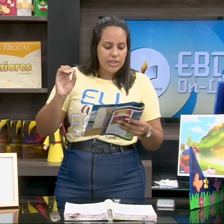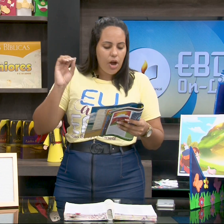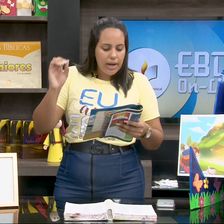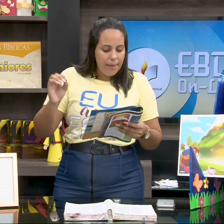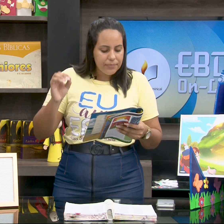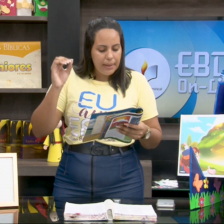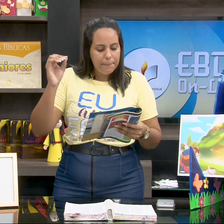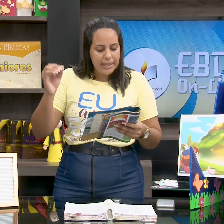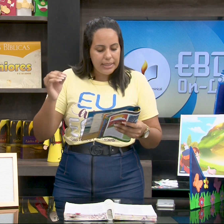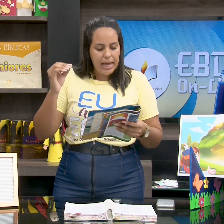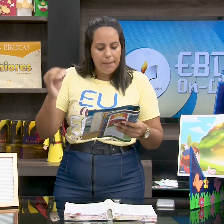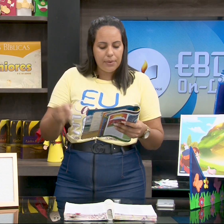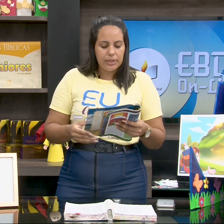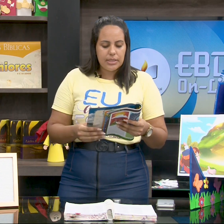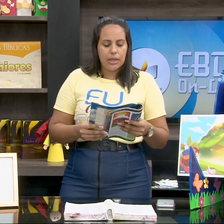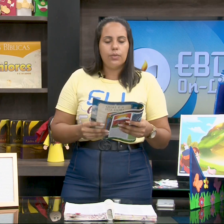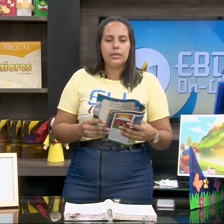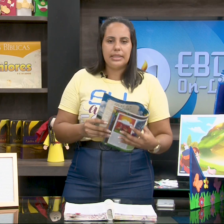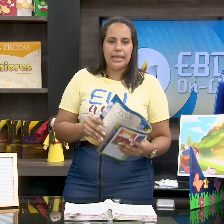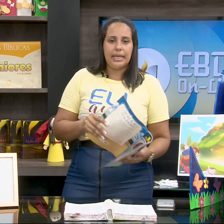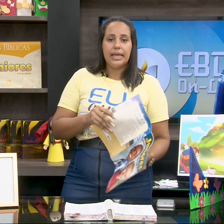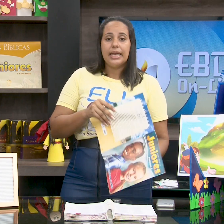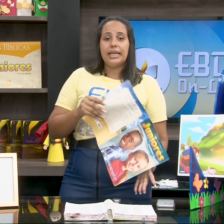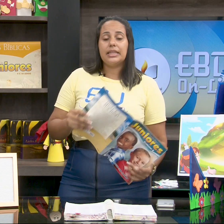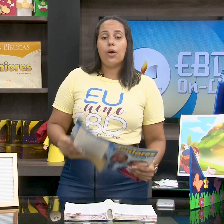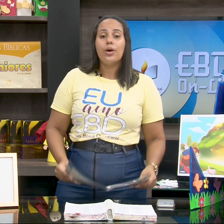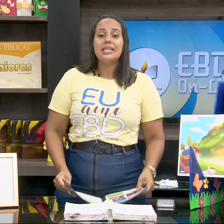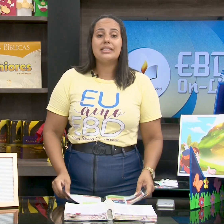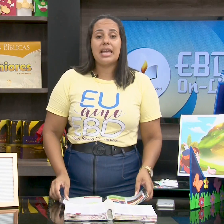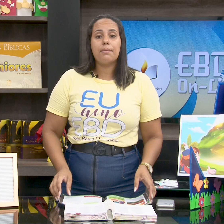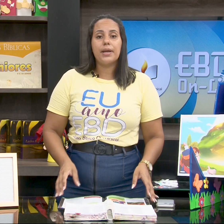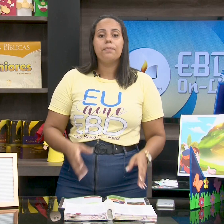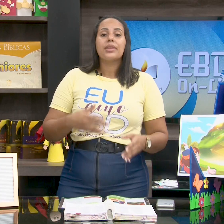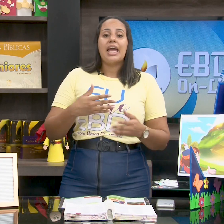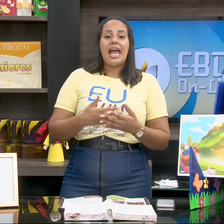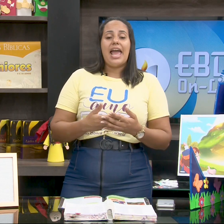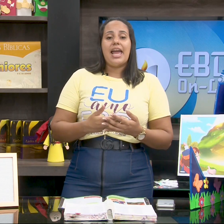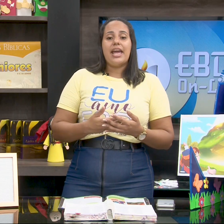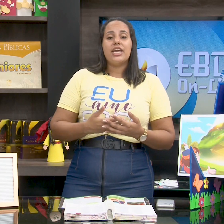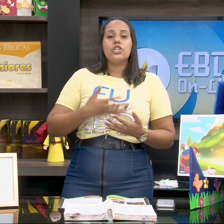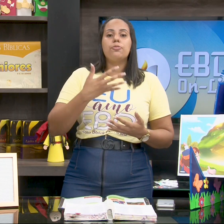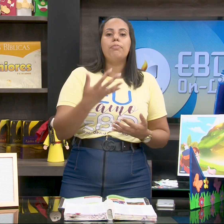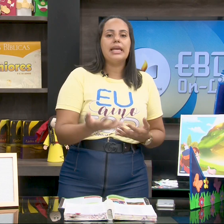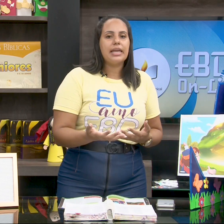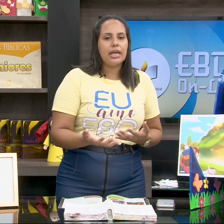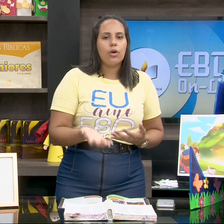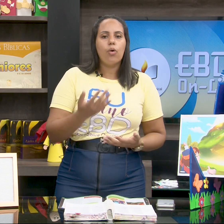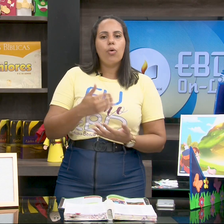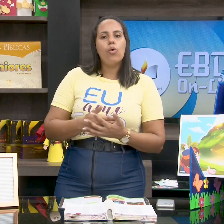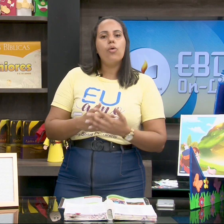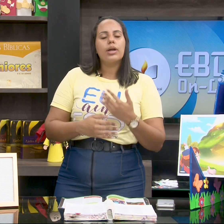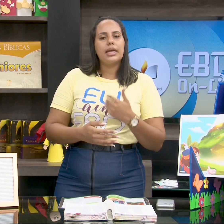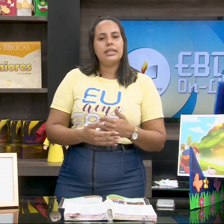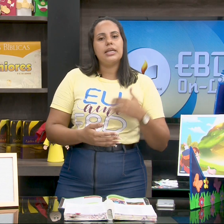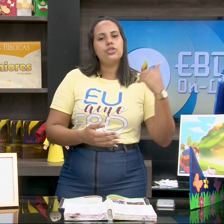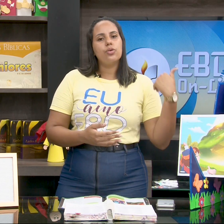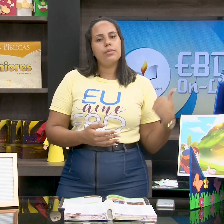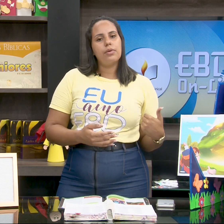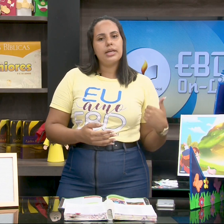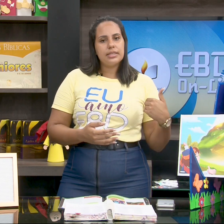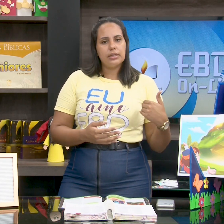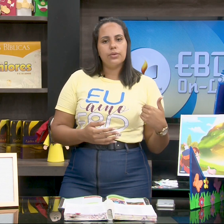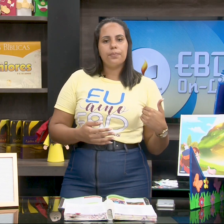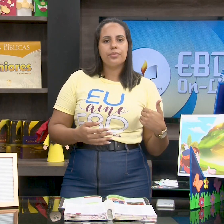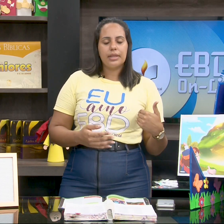Basta você orar e pedir a proteção dele. Então, sempre explique o que diz